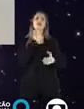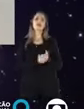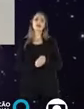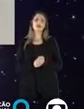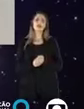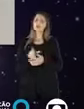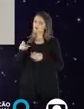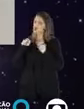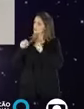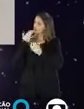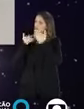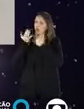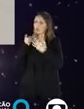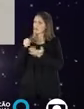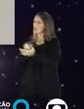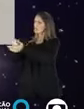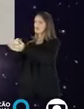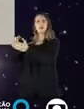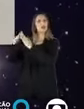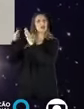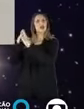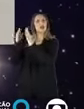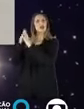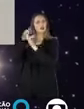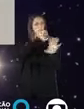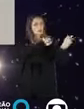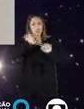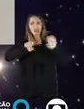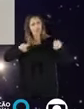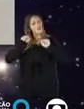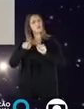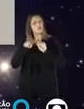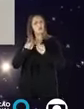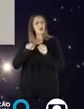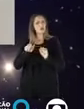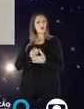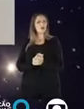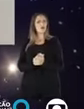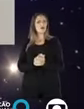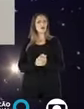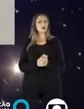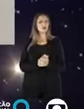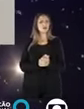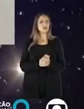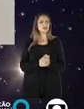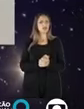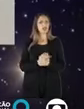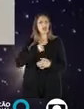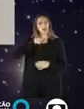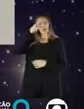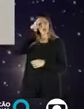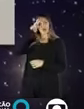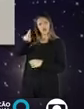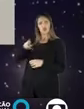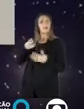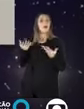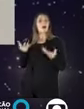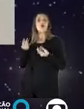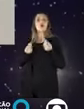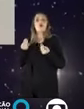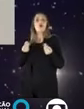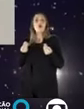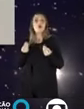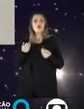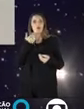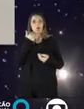podem comer, podem levar para casa, fazer uma feira. Aqui não tem problema nenhum. Não sei como era a relação de vocês com o antigo proprietário. Aí eles falaram, Marcos, como é que eu vou comer se eu estou